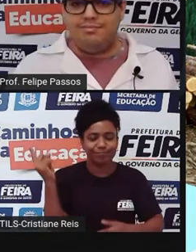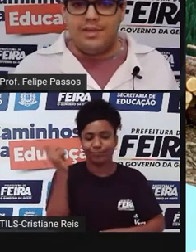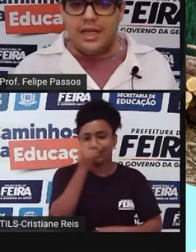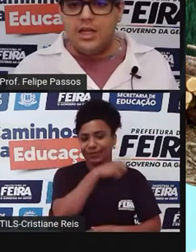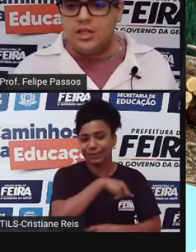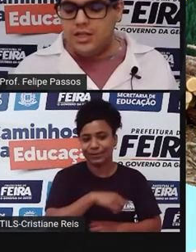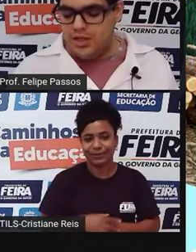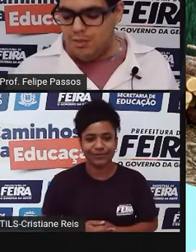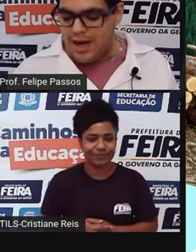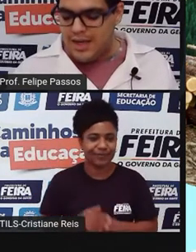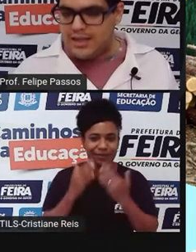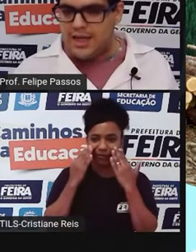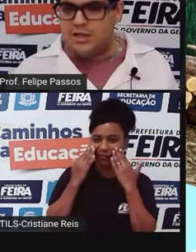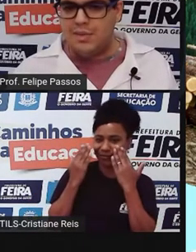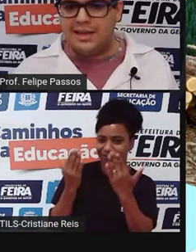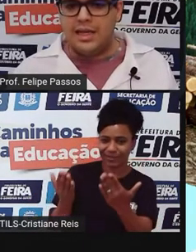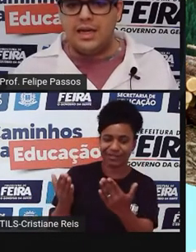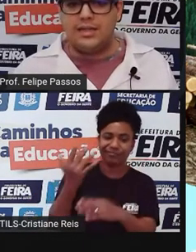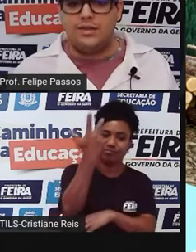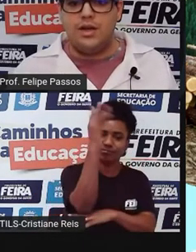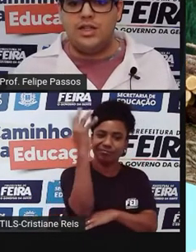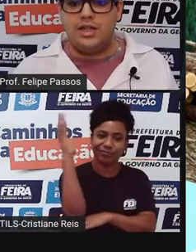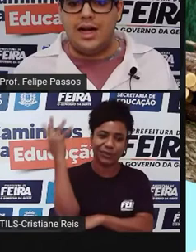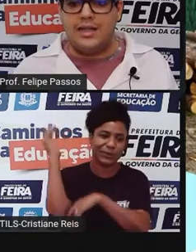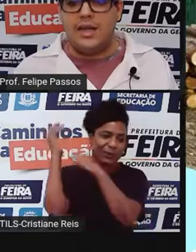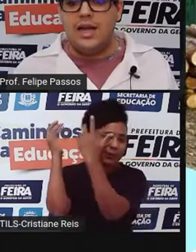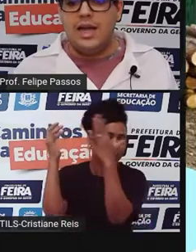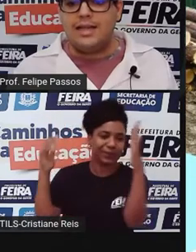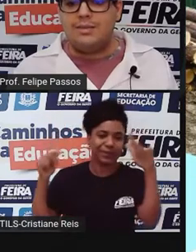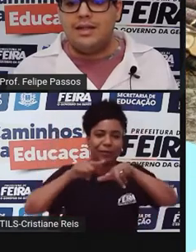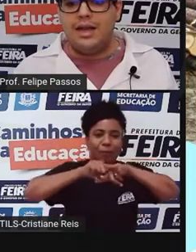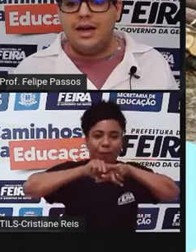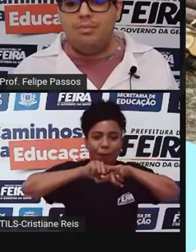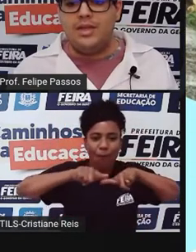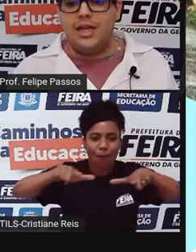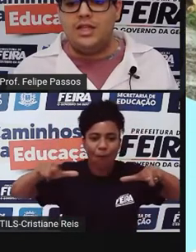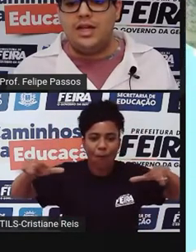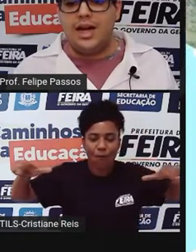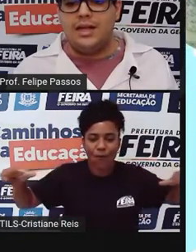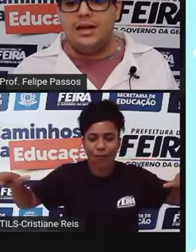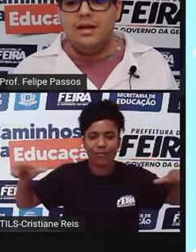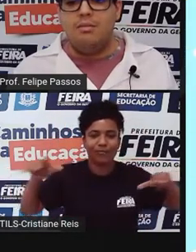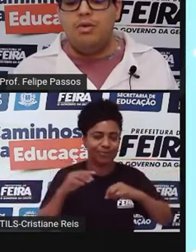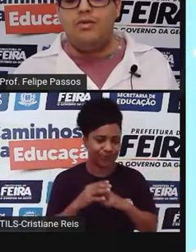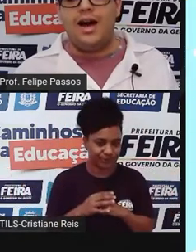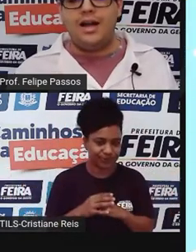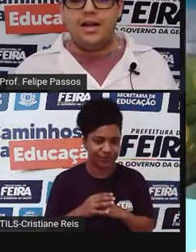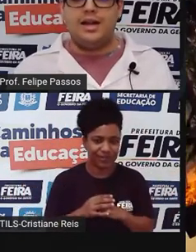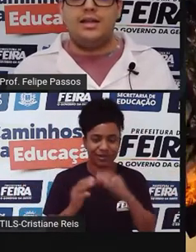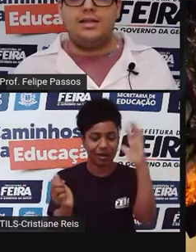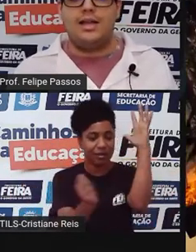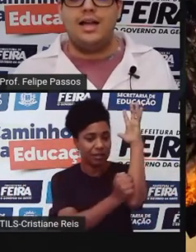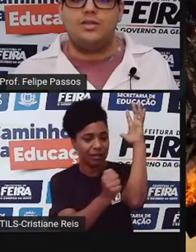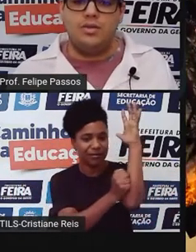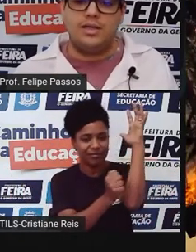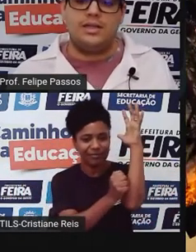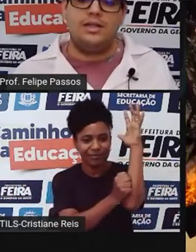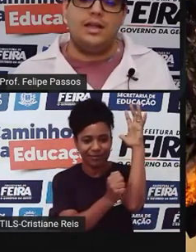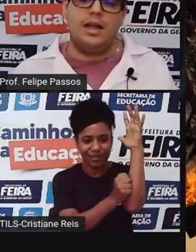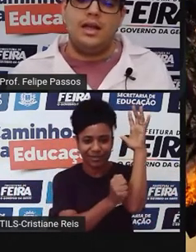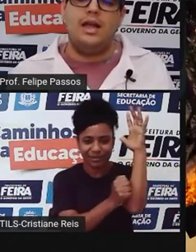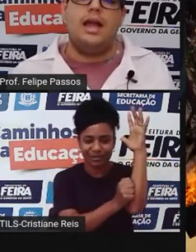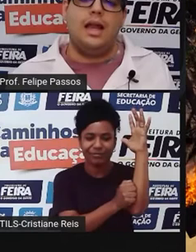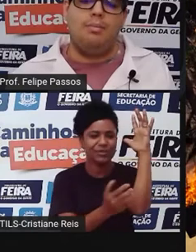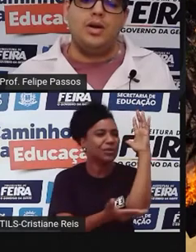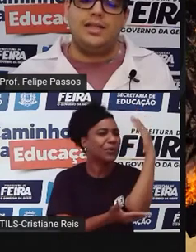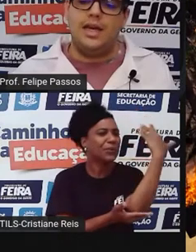imagens tristes demais, né? De madeira sendo retirada. Essa madeira ela pode ser retirada por várias razões,